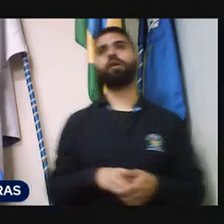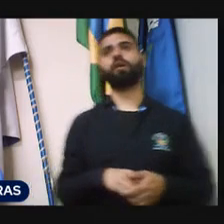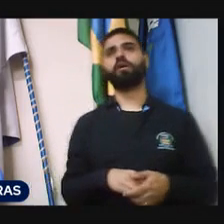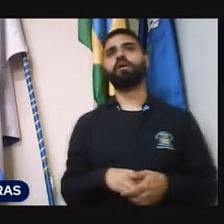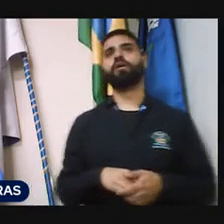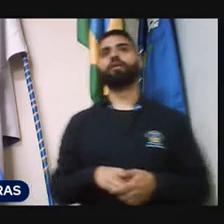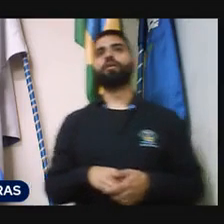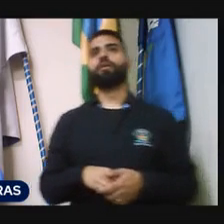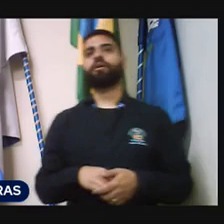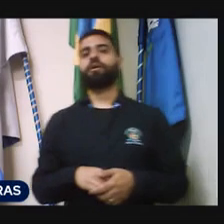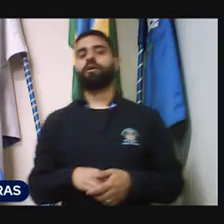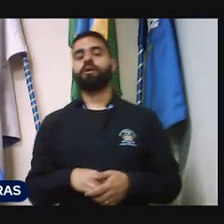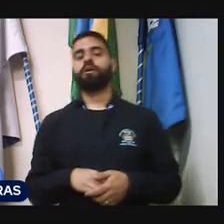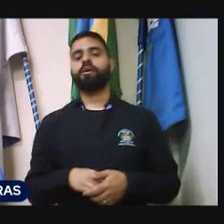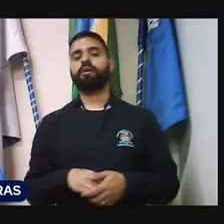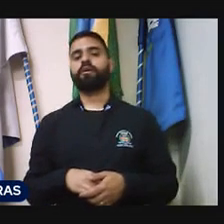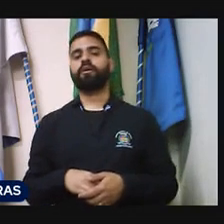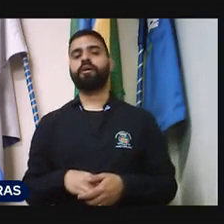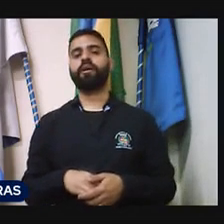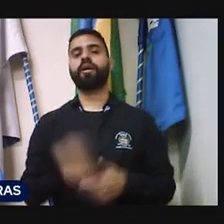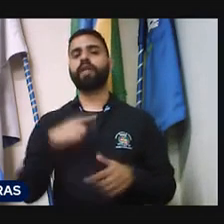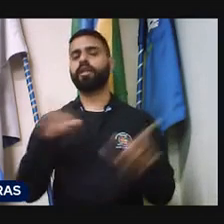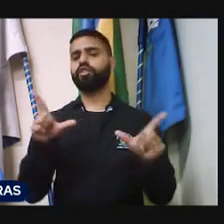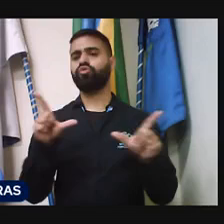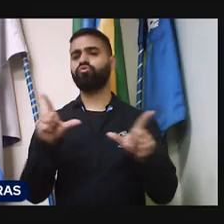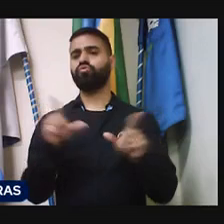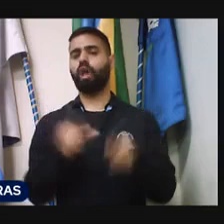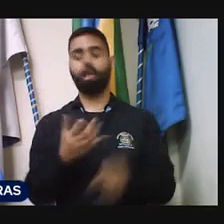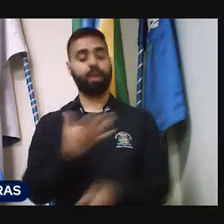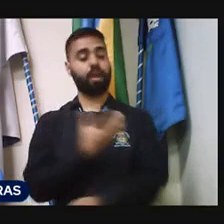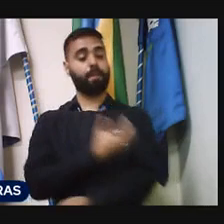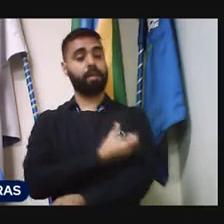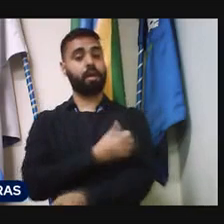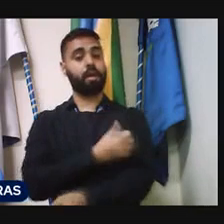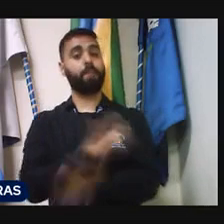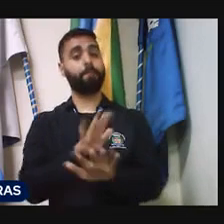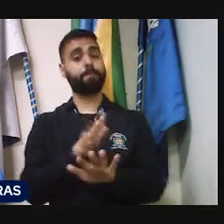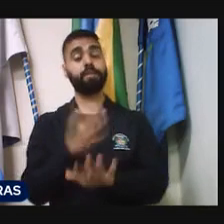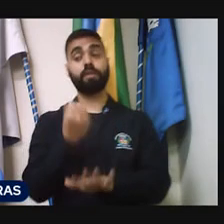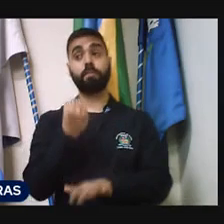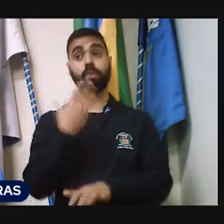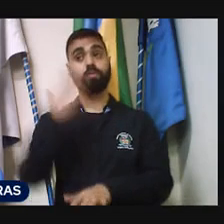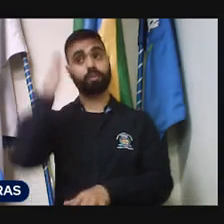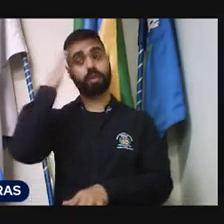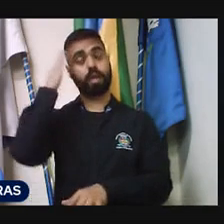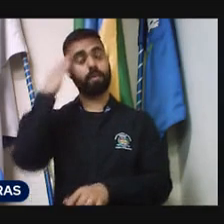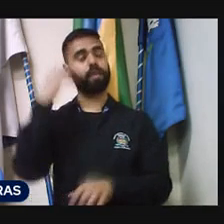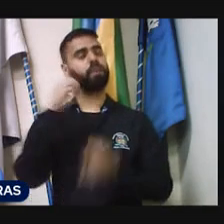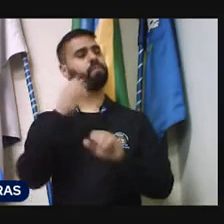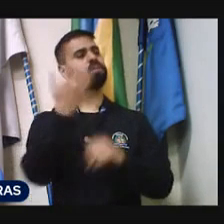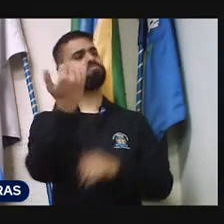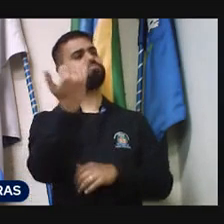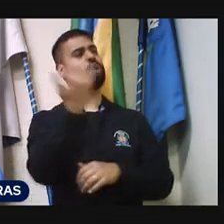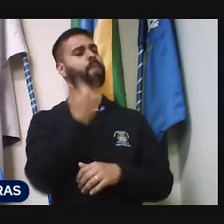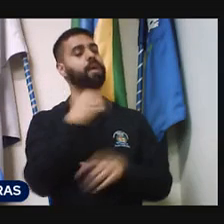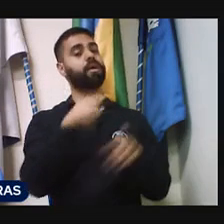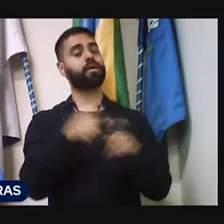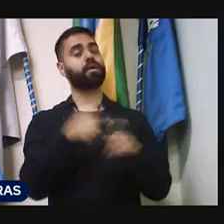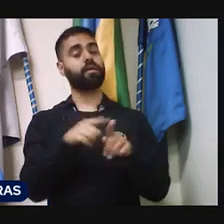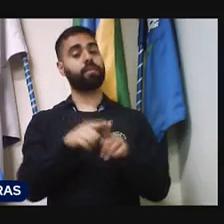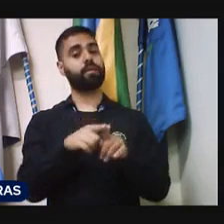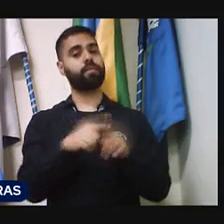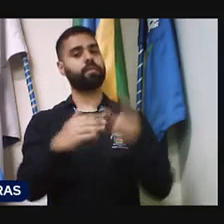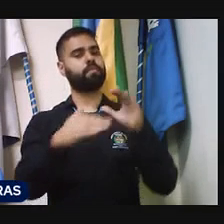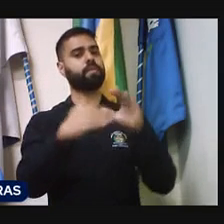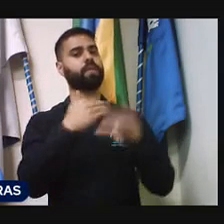mas estão diminuindo a pressão muito bom isso mas eu gostaria de saber e gostaria que ele pudesse tava mandando para o meu